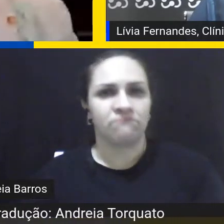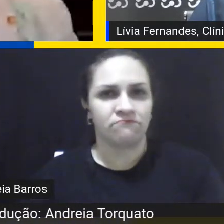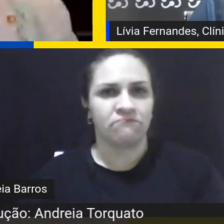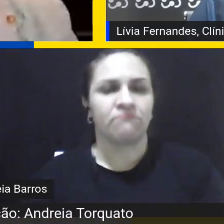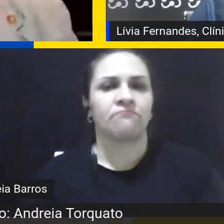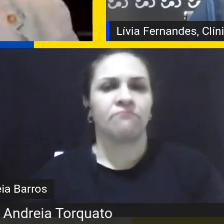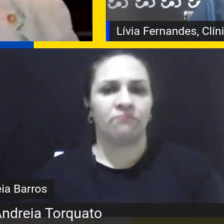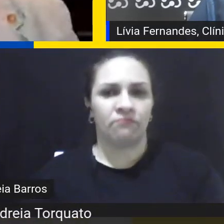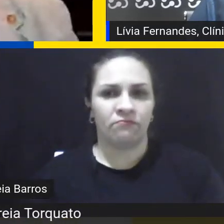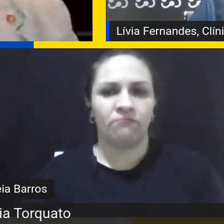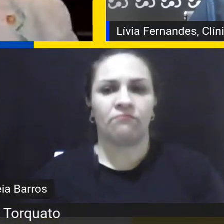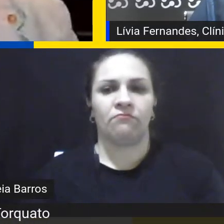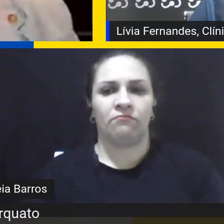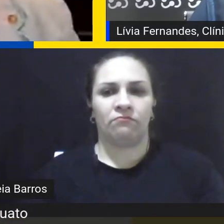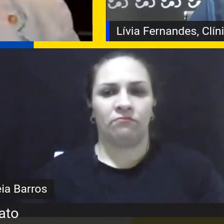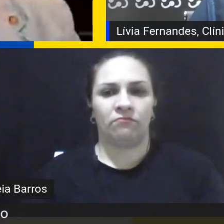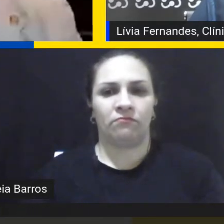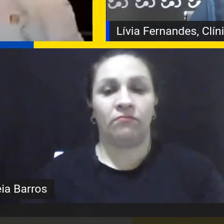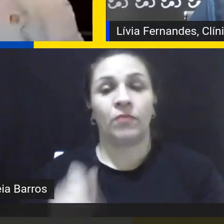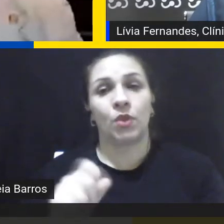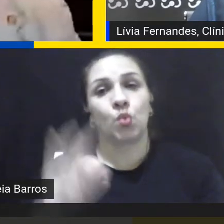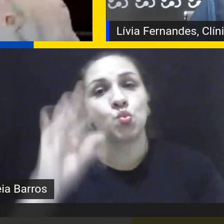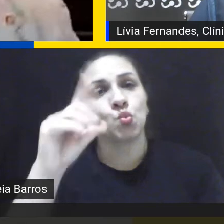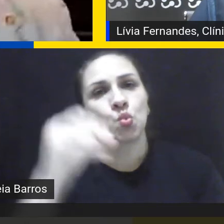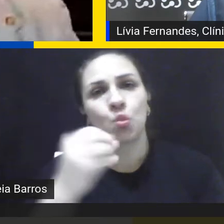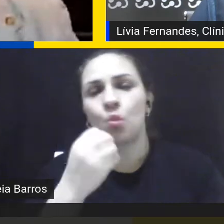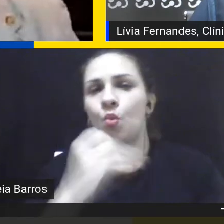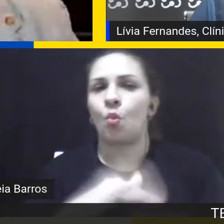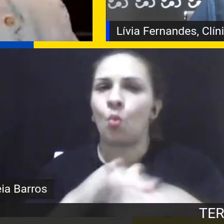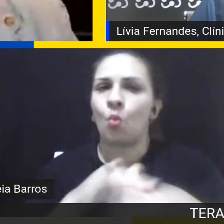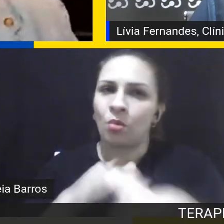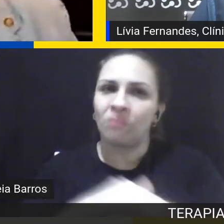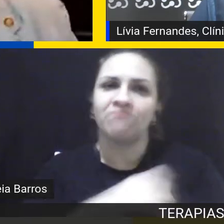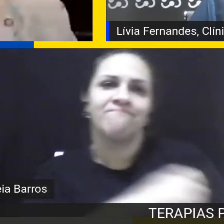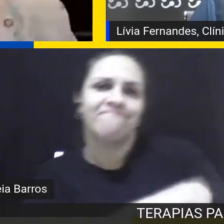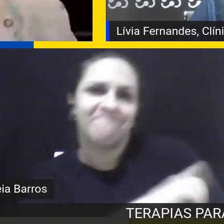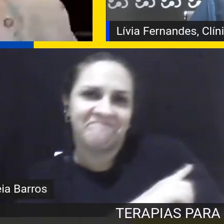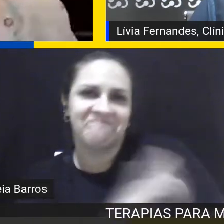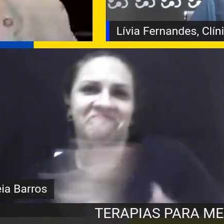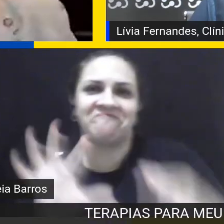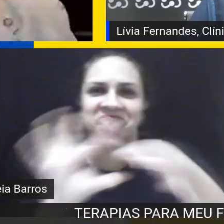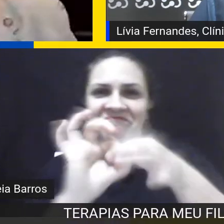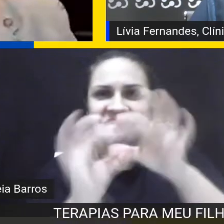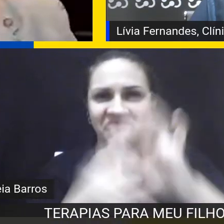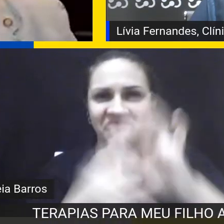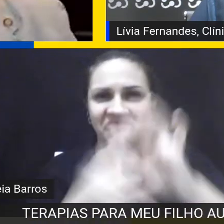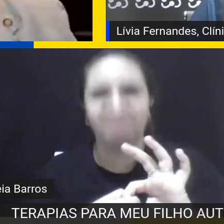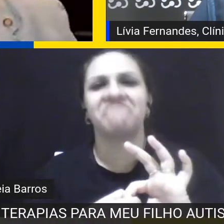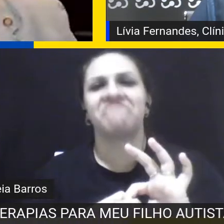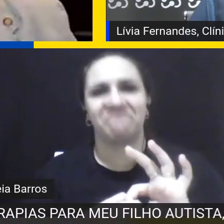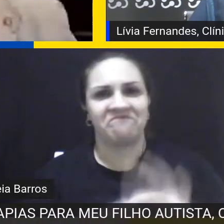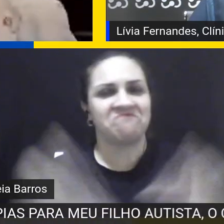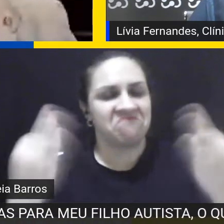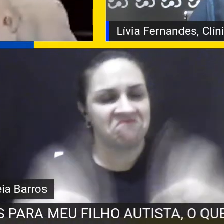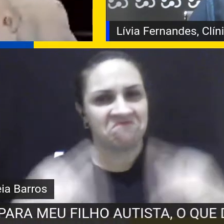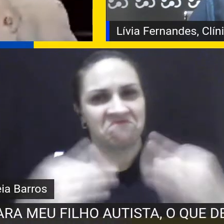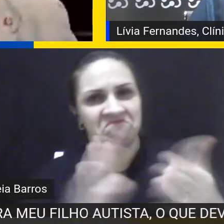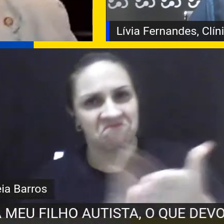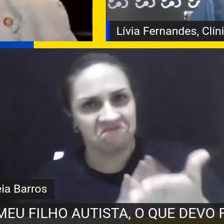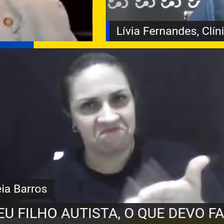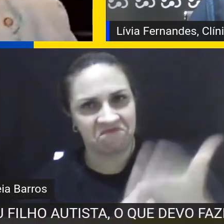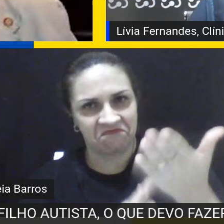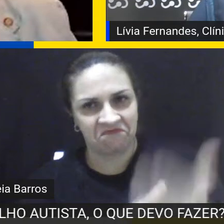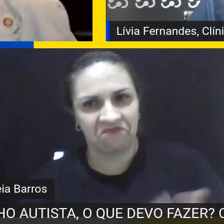Isso tudo que nós falamos aqui de uma clínica, que vocês realmente têm um trabalho perfeito, né? A